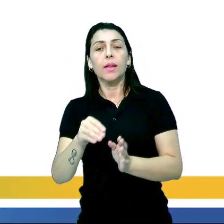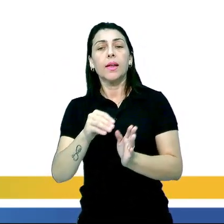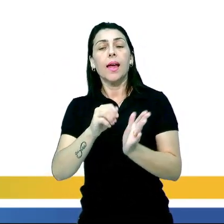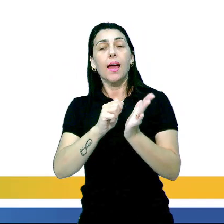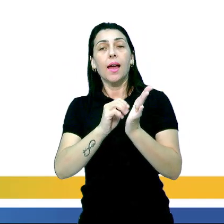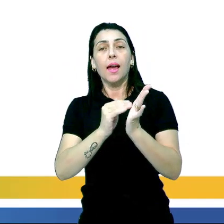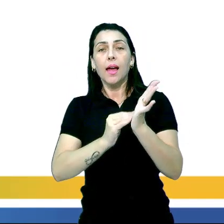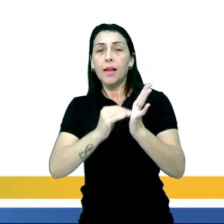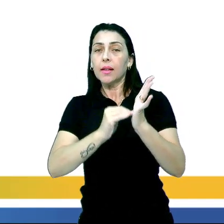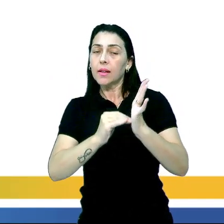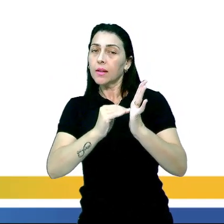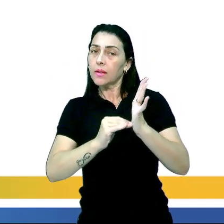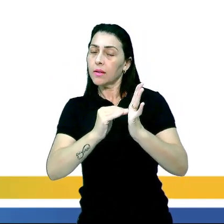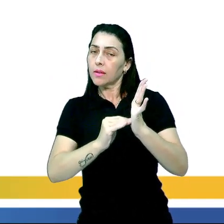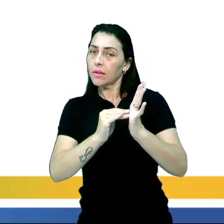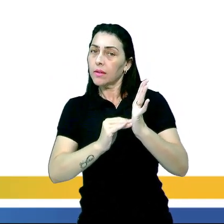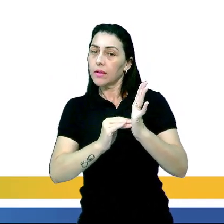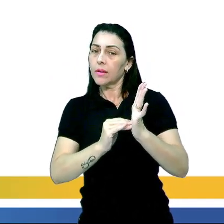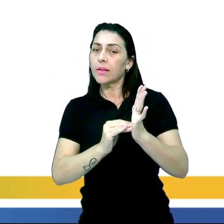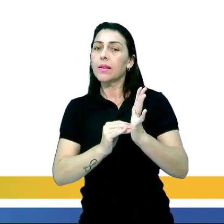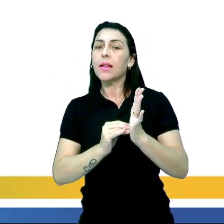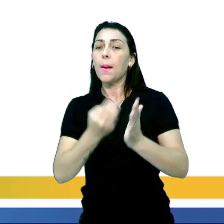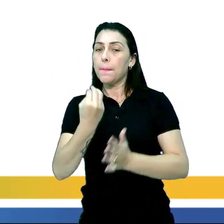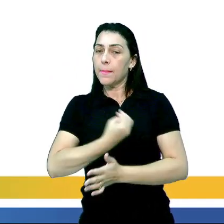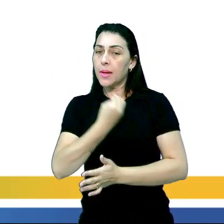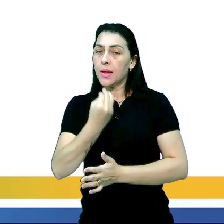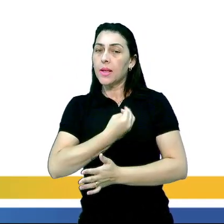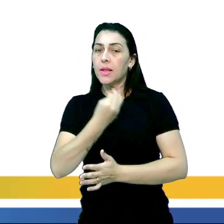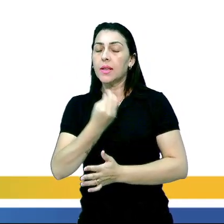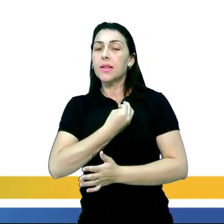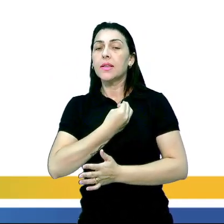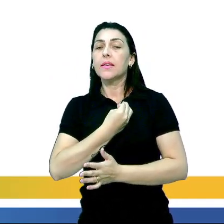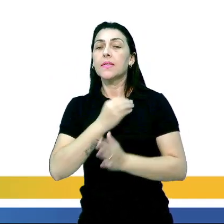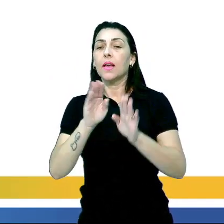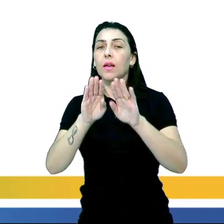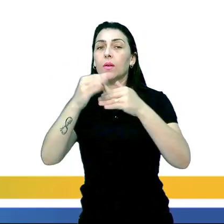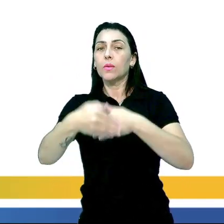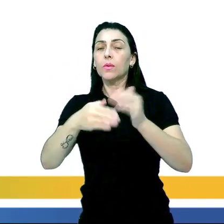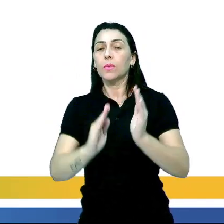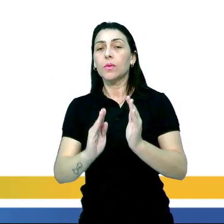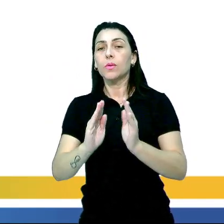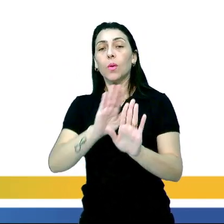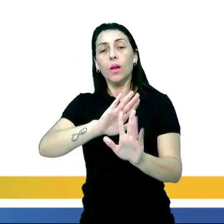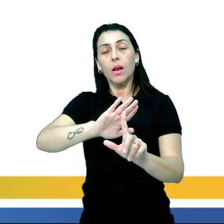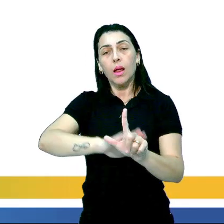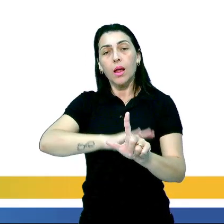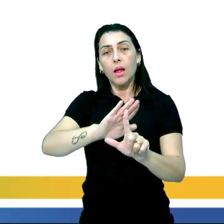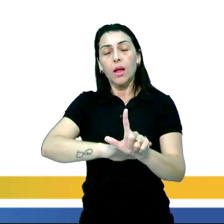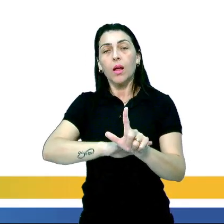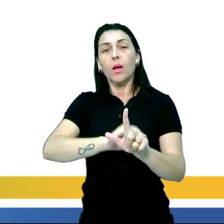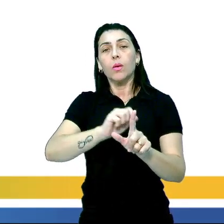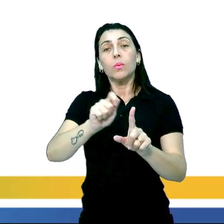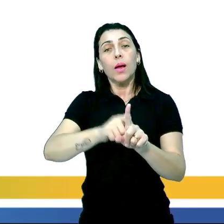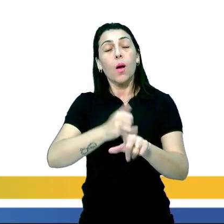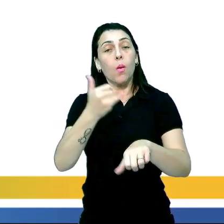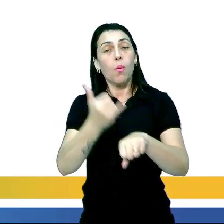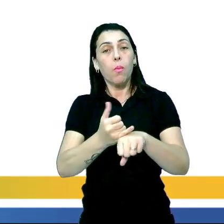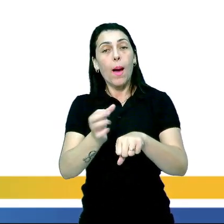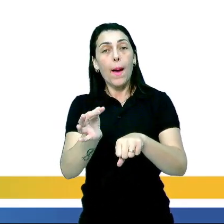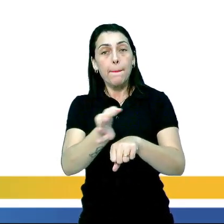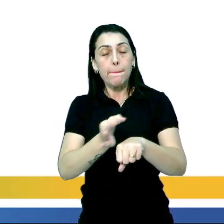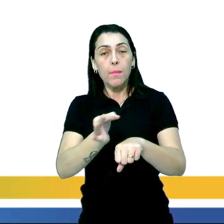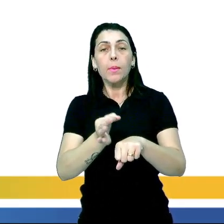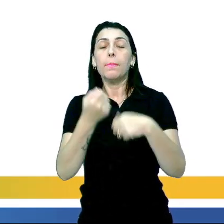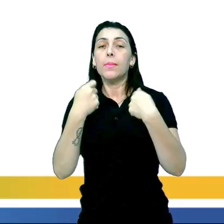diz assim: raspadinha está presente na lateral da embalagem e, ao passar um objeto de metal,